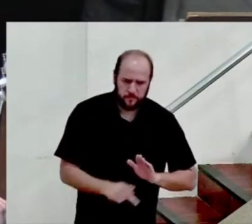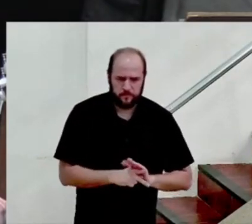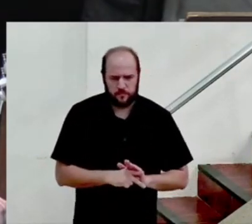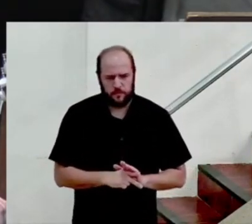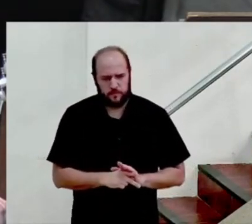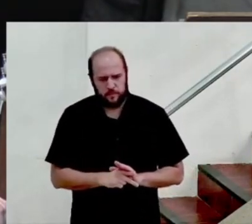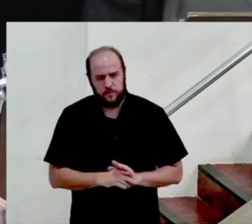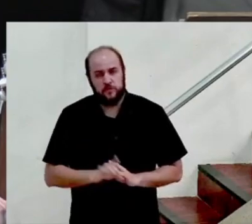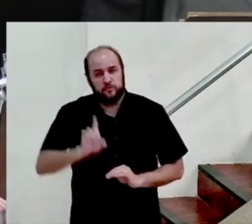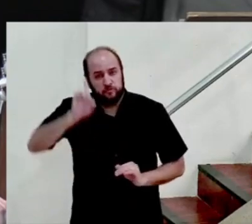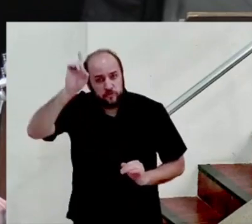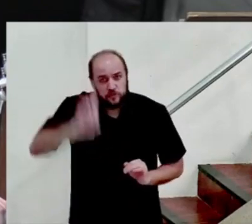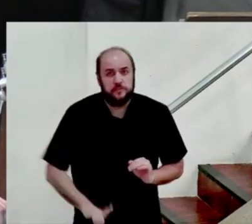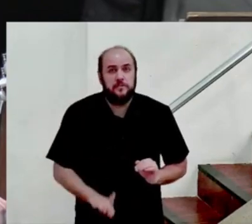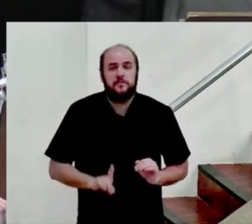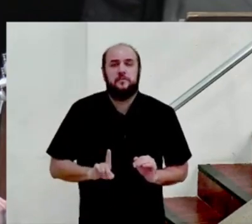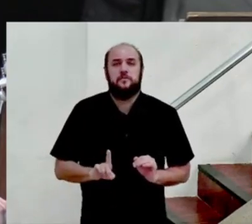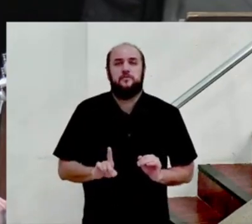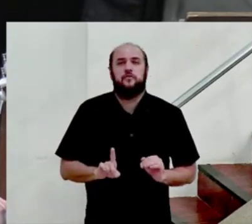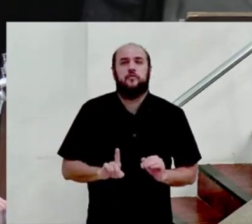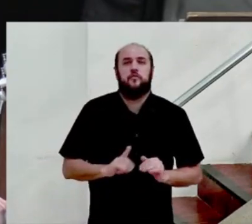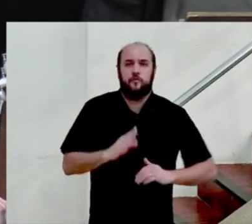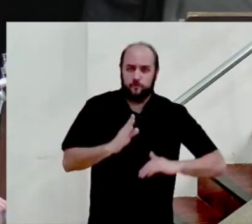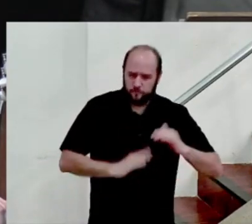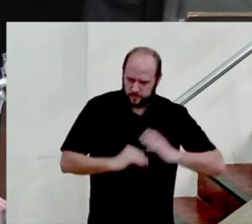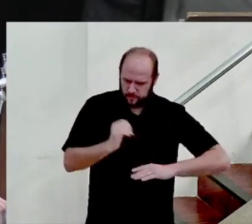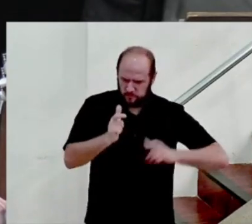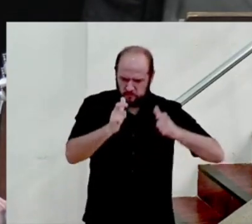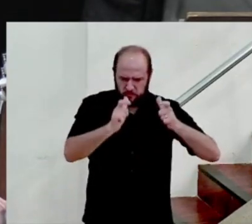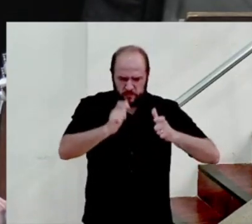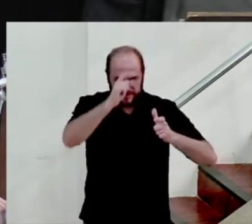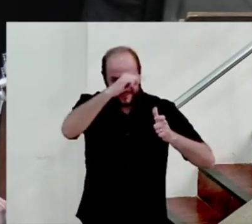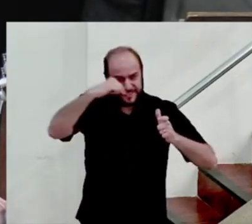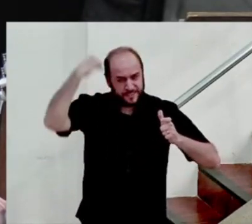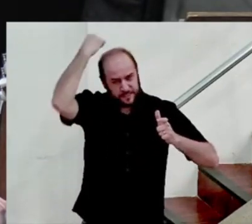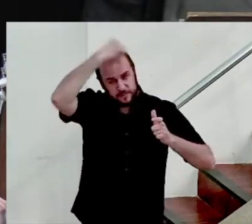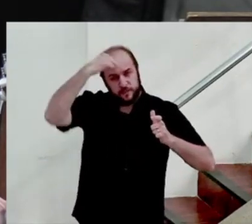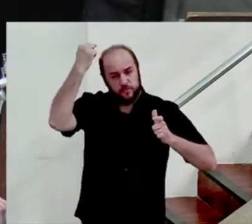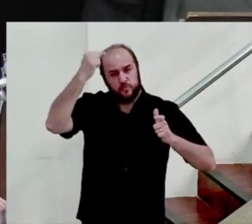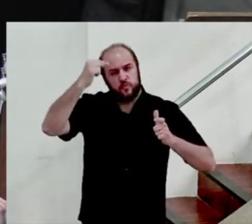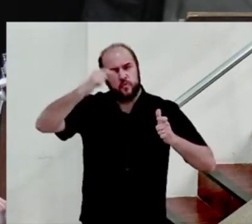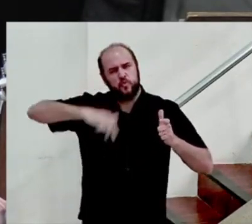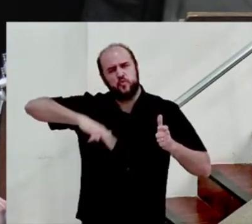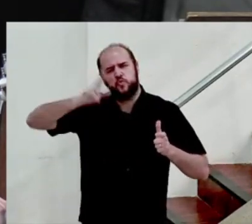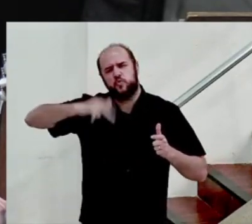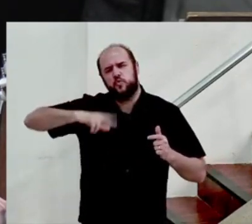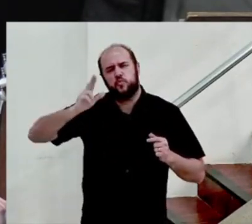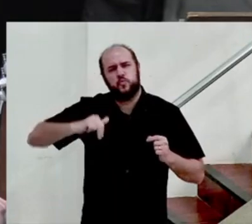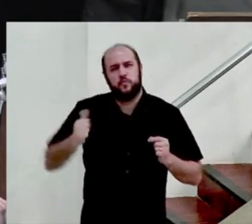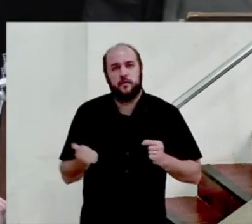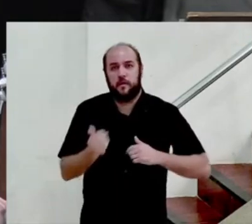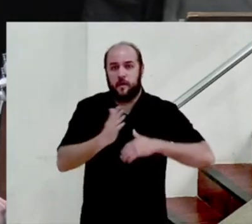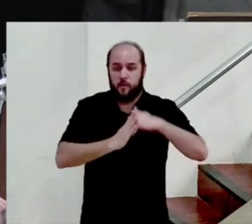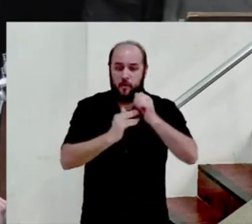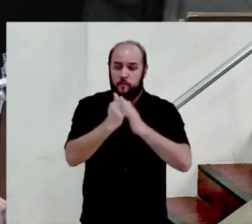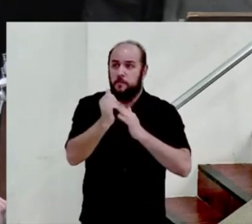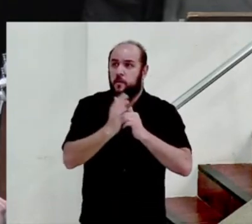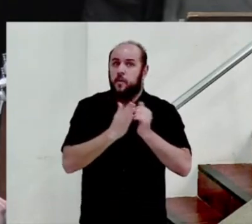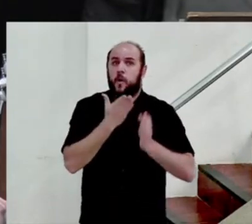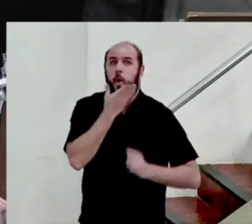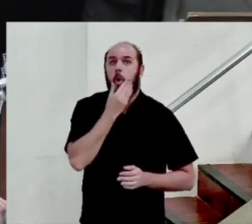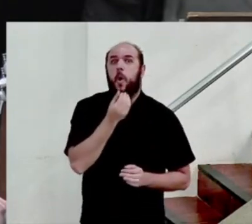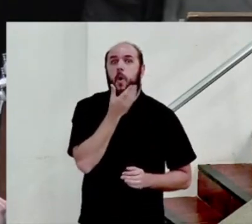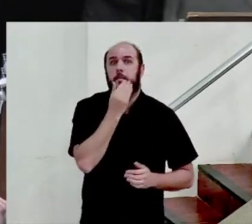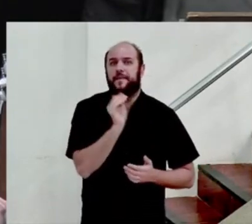de estabelecer um santuário que não tem mão humana alguma